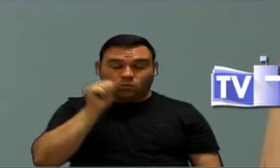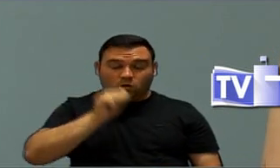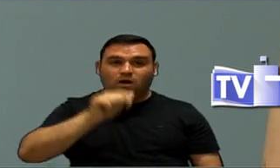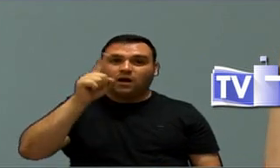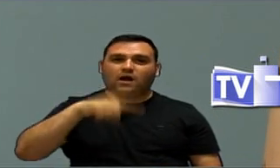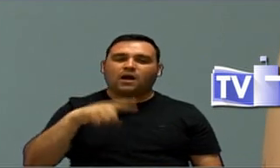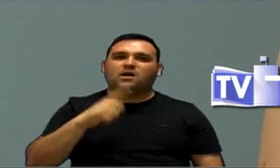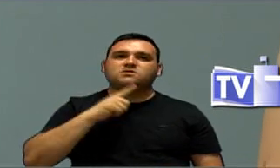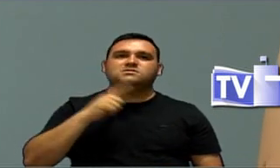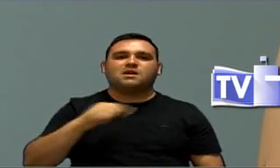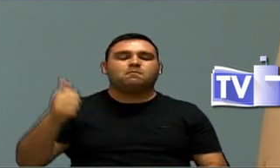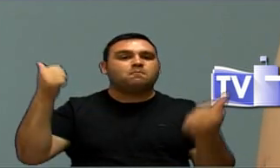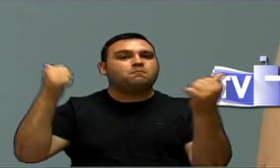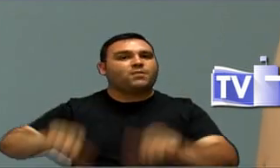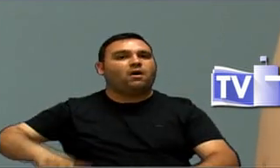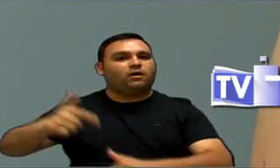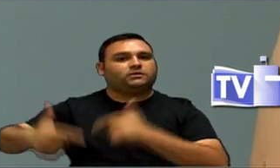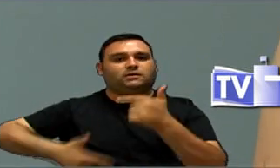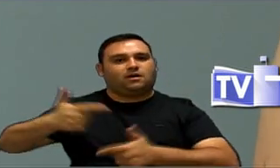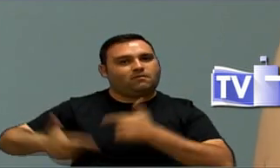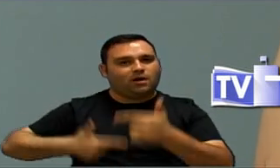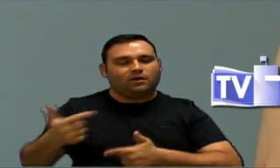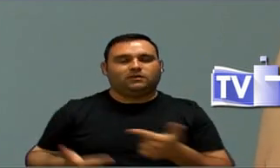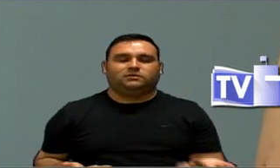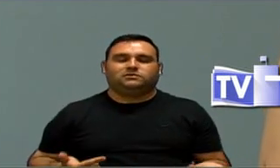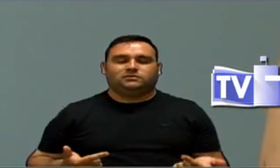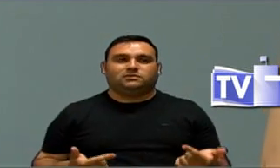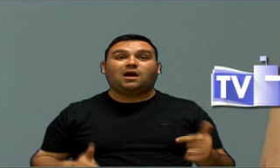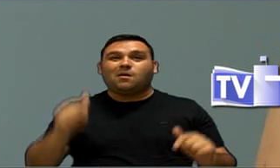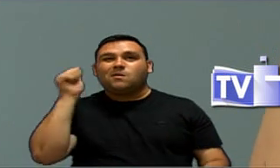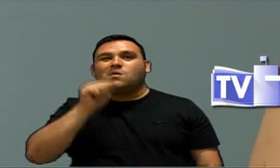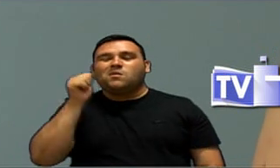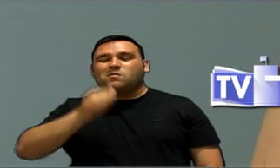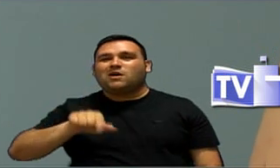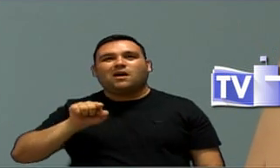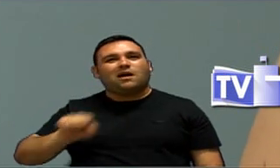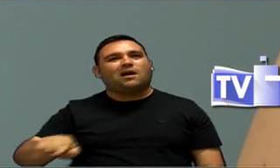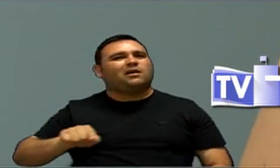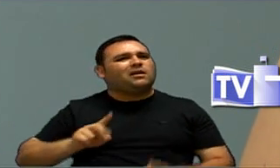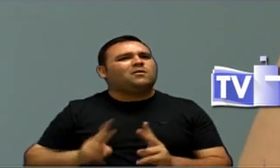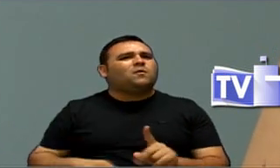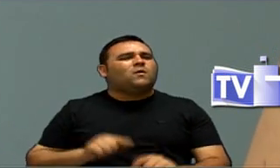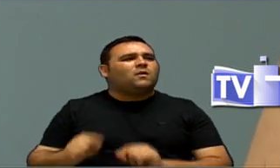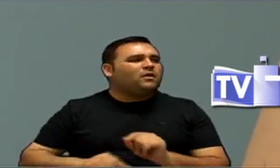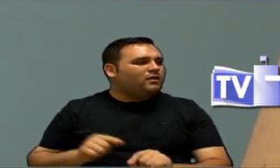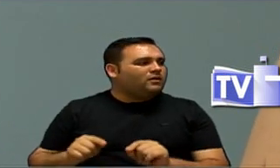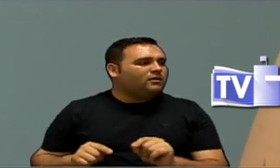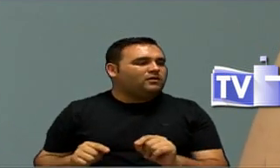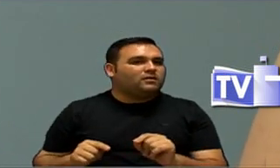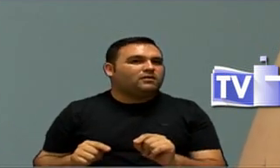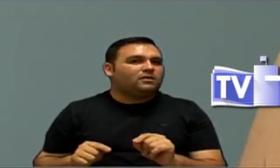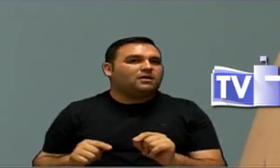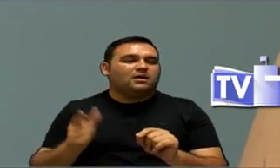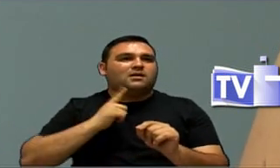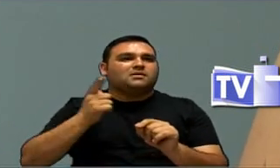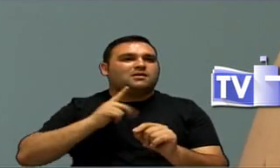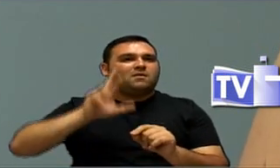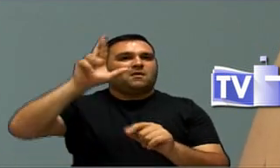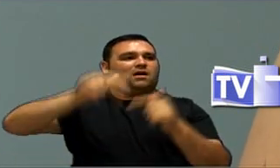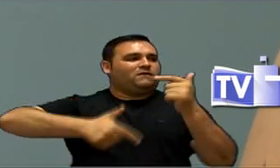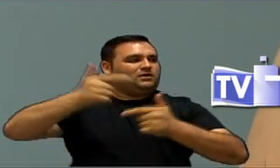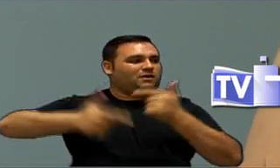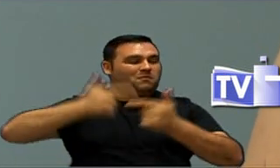têm as posições mais precárias de trabalho. Ou seja, as mulheres são as que estão com os cargos que eles